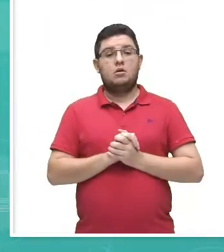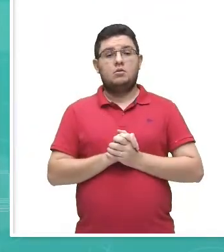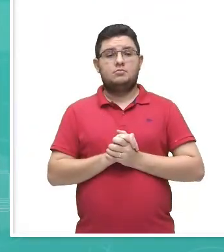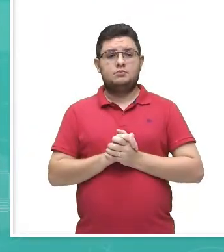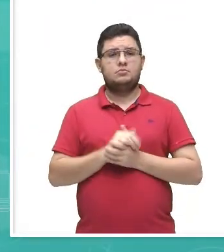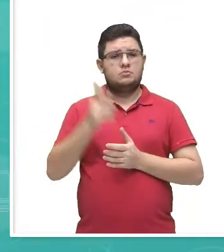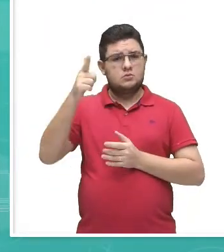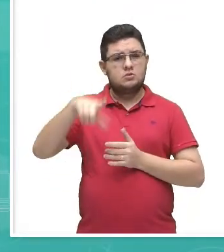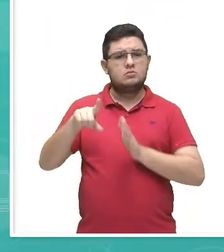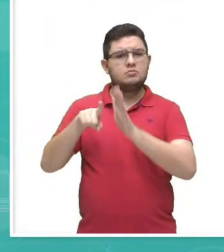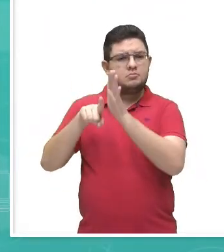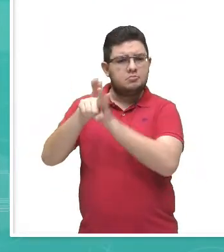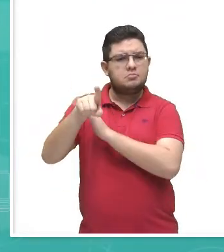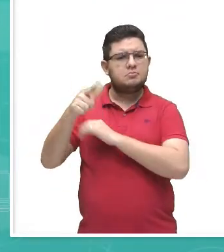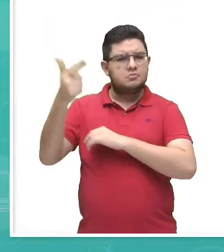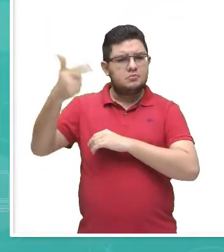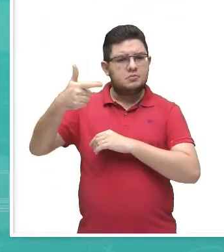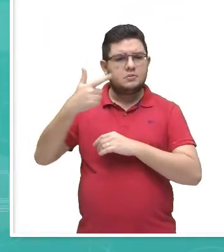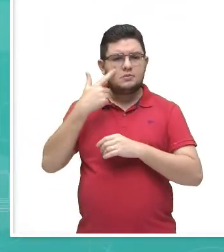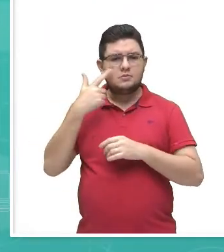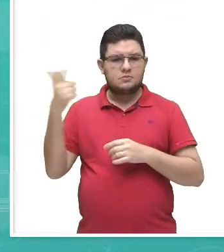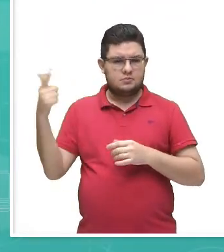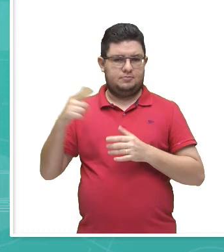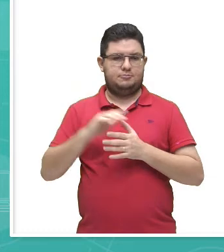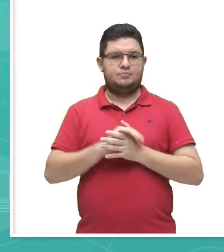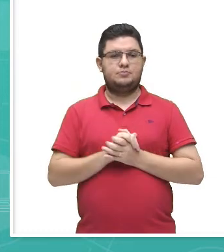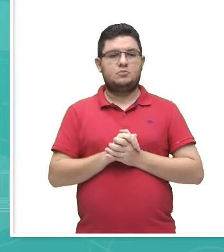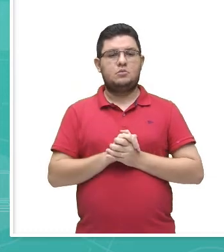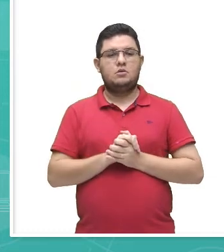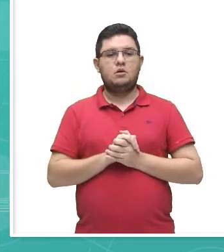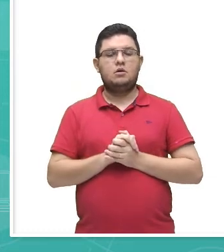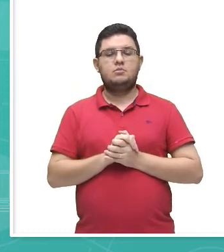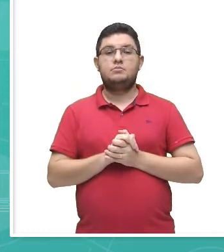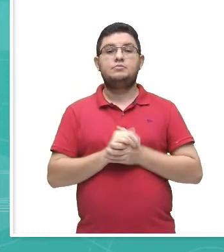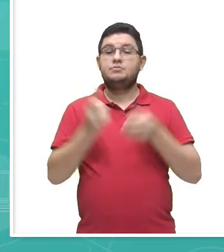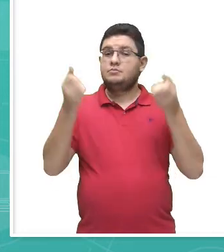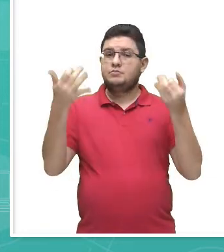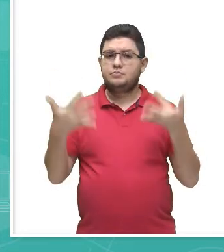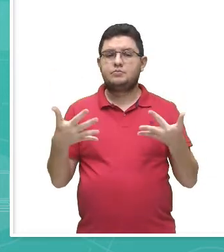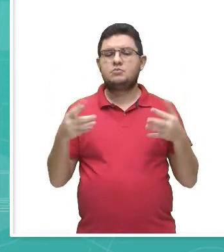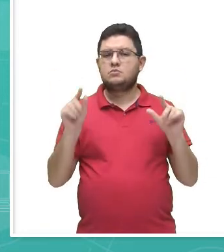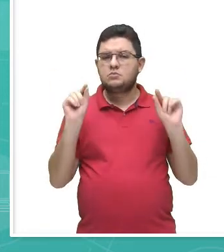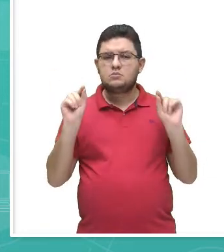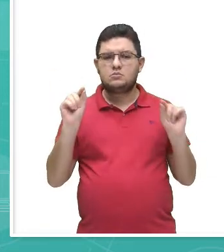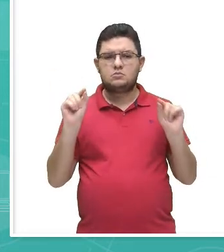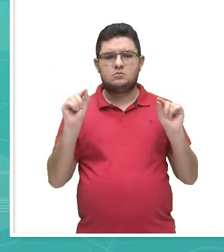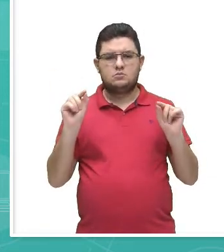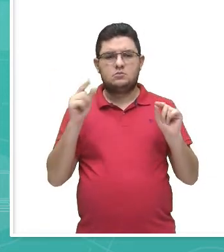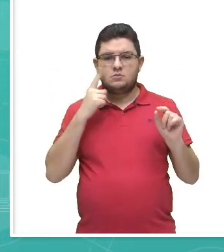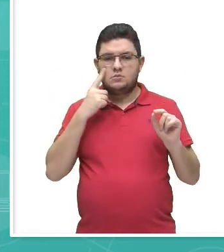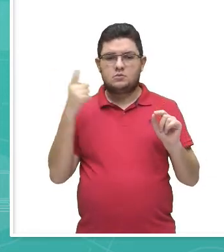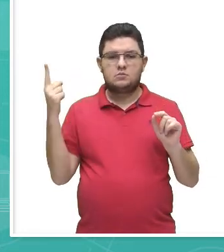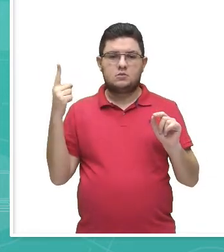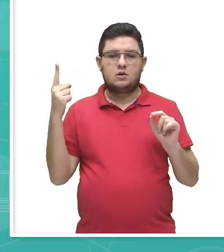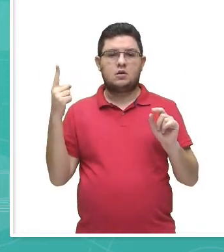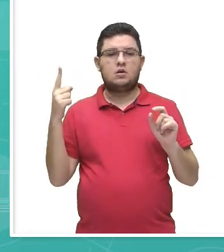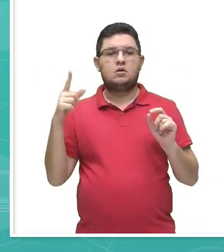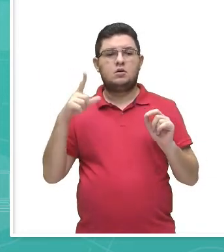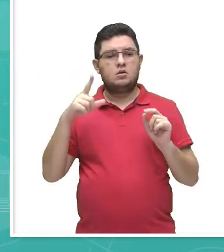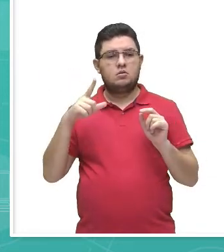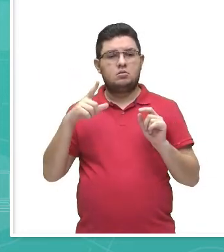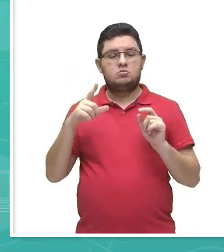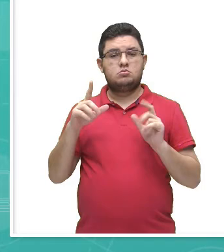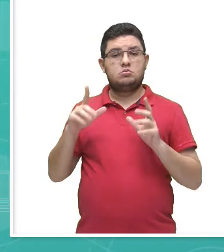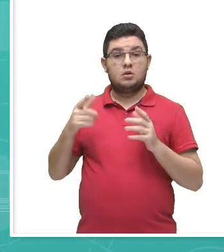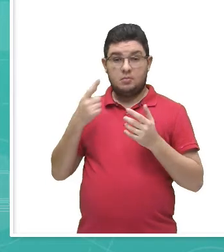vai para o gabarito e eu vou comentar nele. Então, gente, era para identificar qual desses verbos, todos eles têm